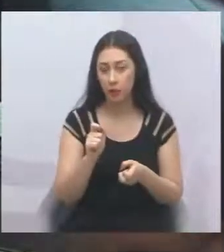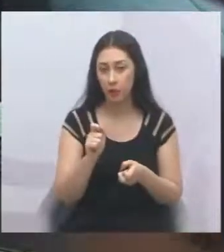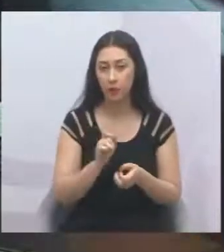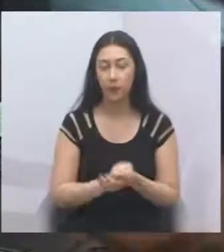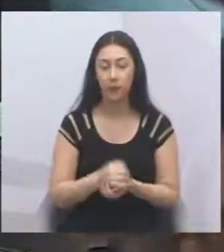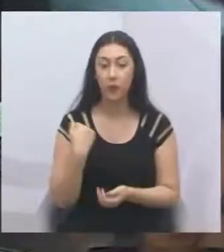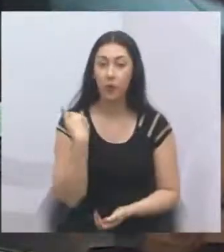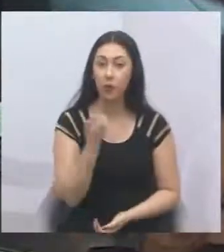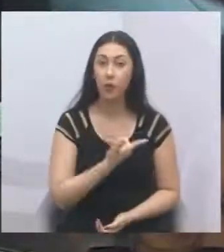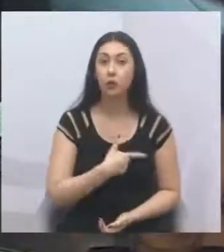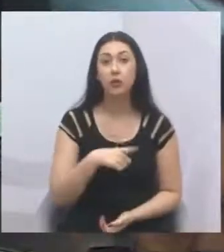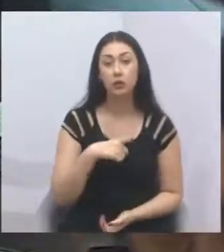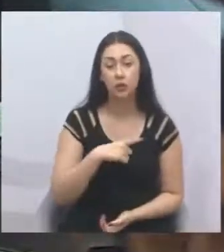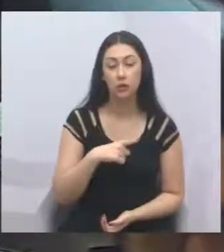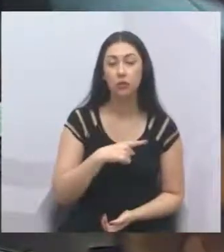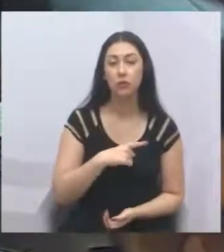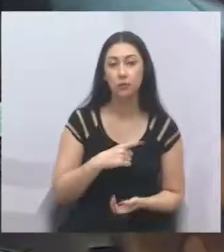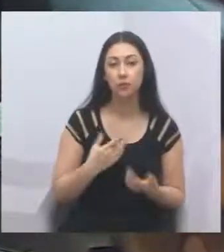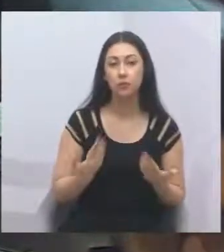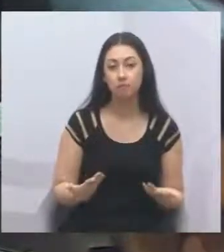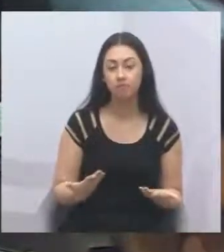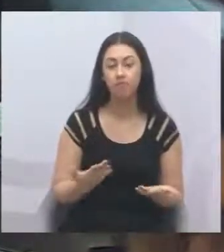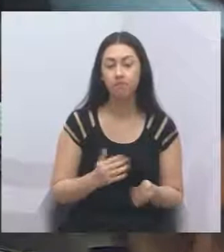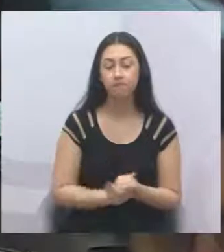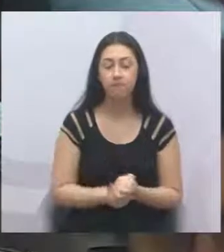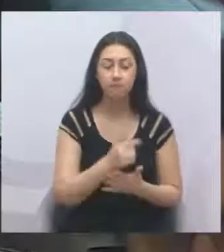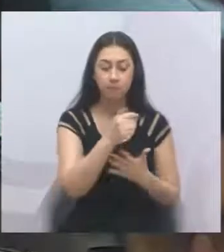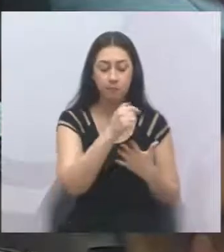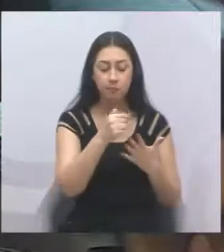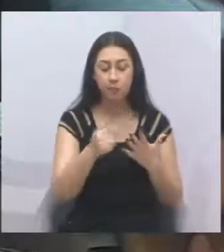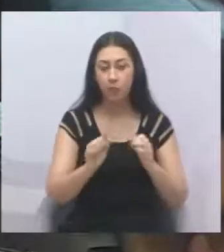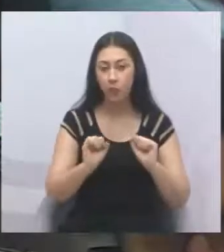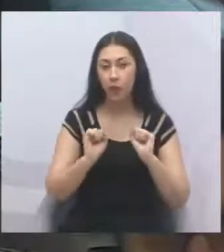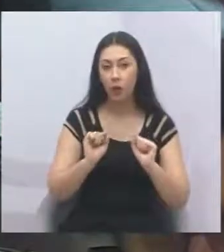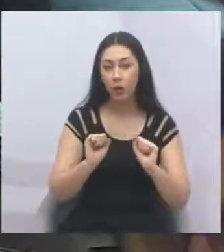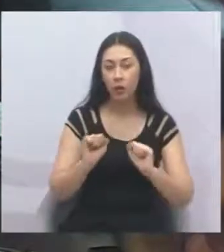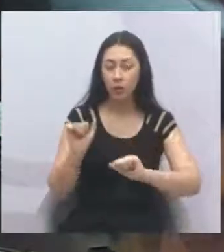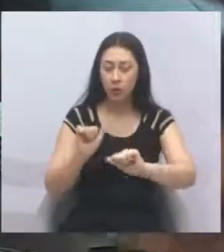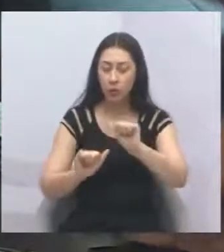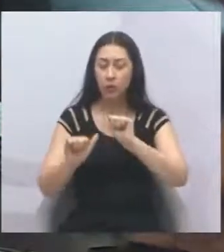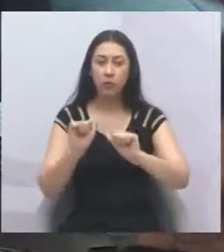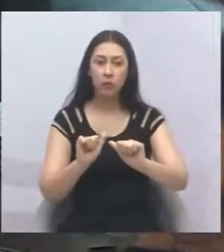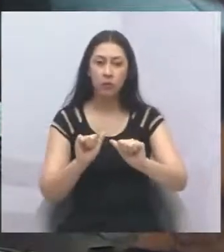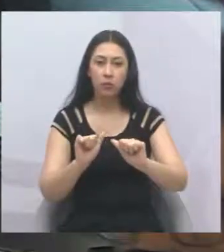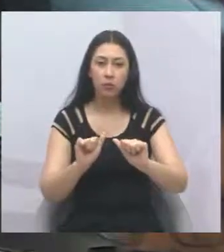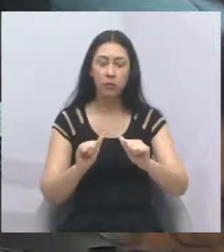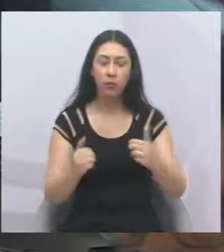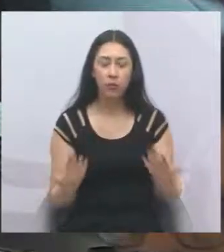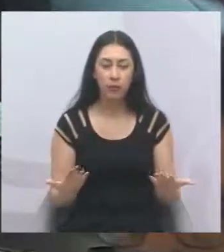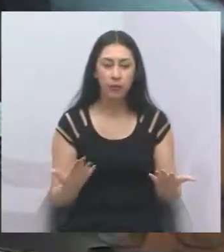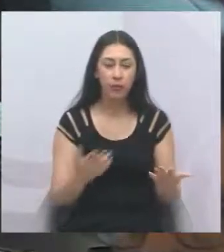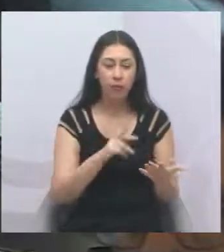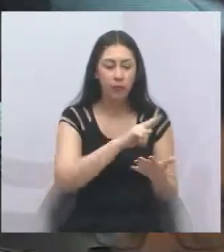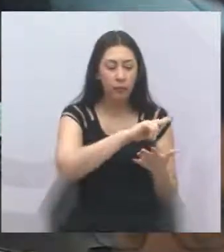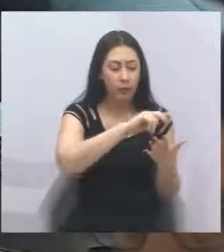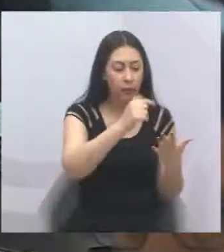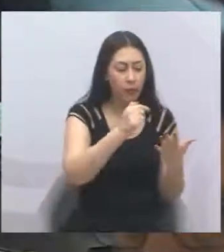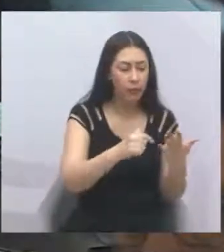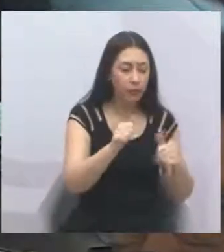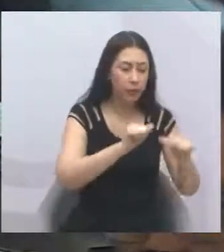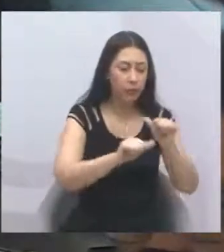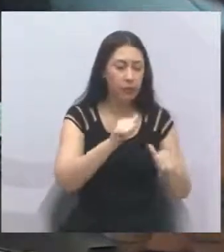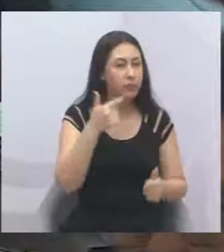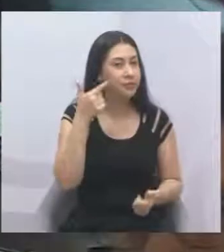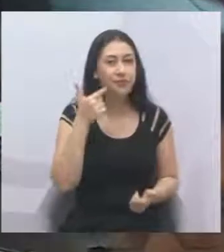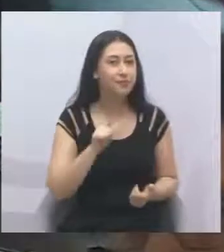nós temos, sim, casos que podem ser delegados e questões e serviços públicos que não têm condições de